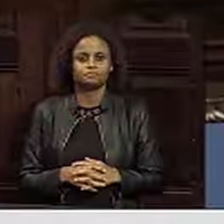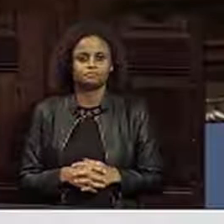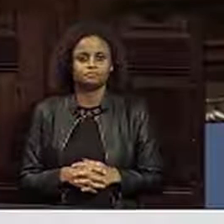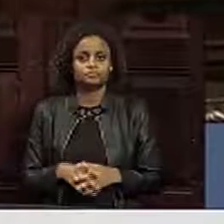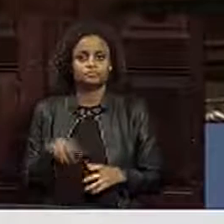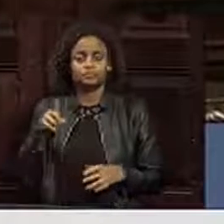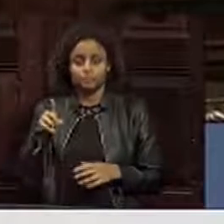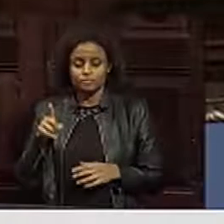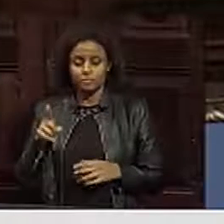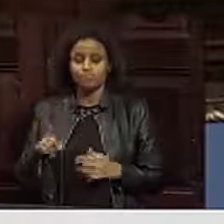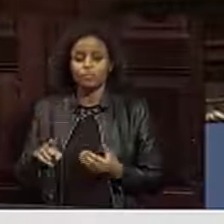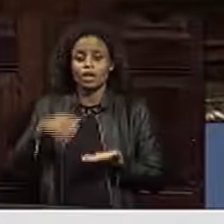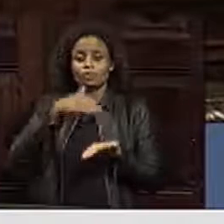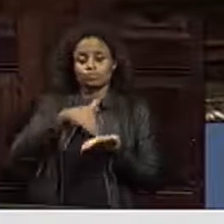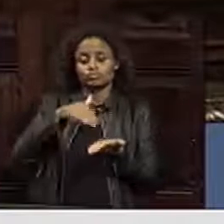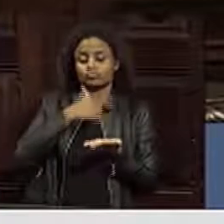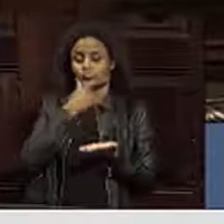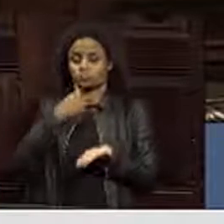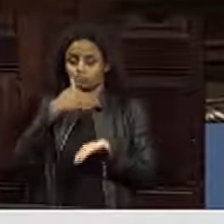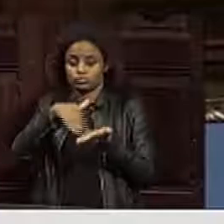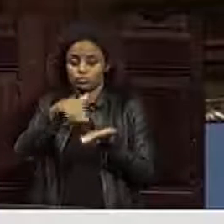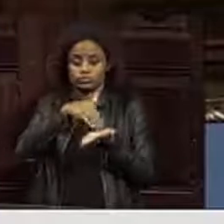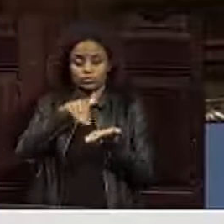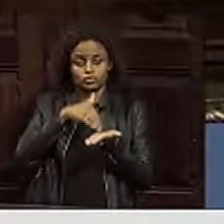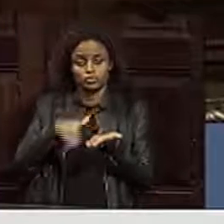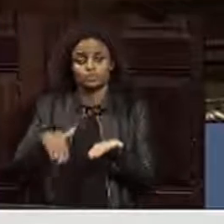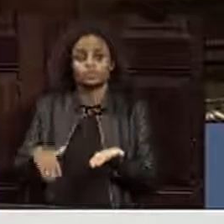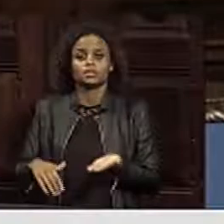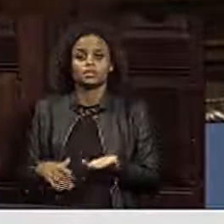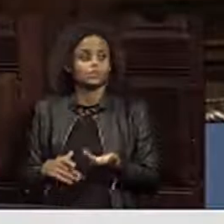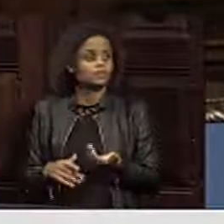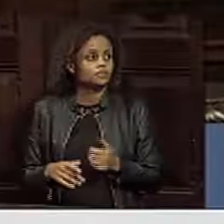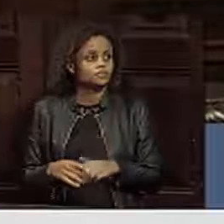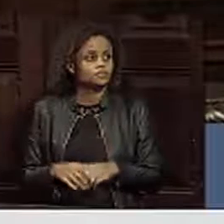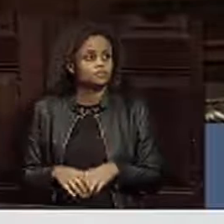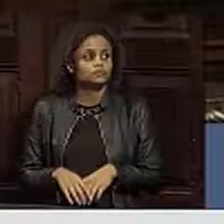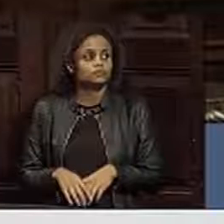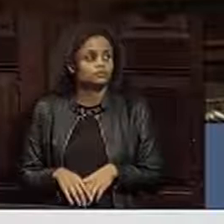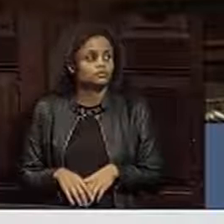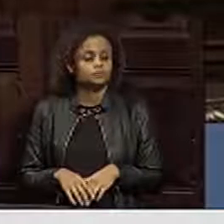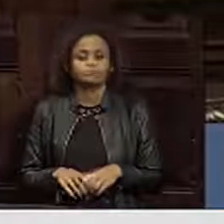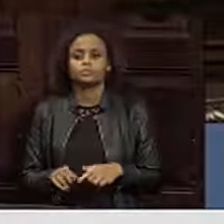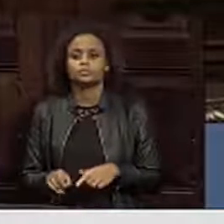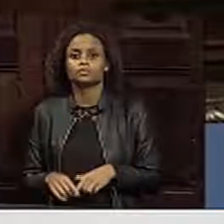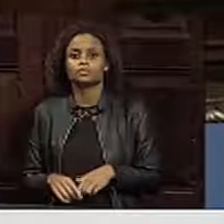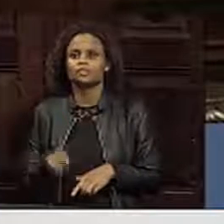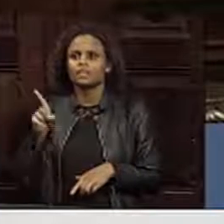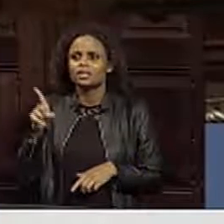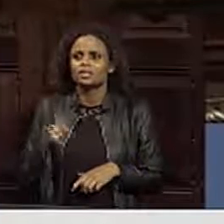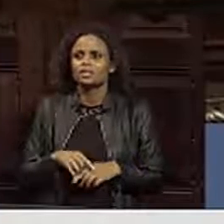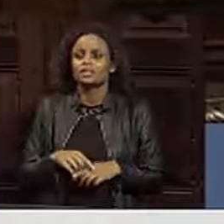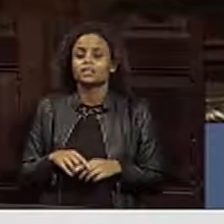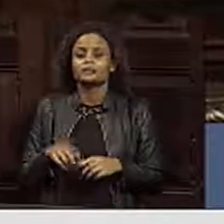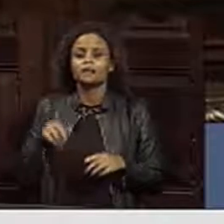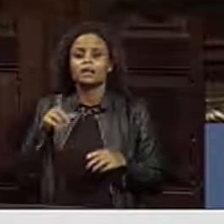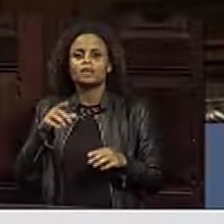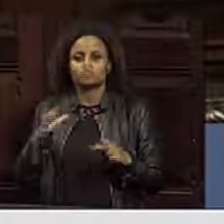O secretário Wagner Victor, que já tinha destruído o sistema